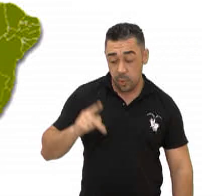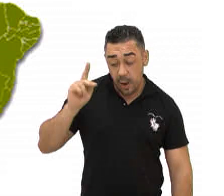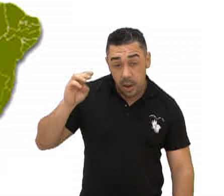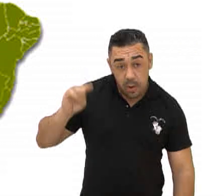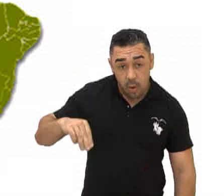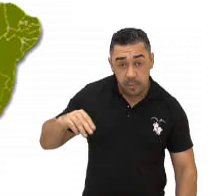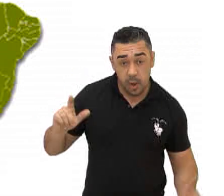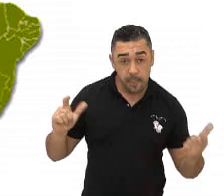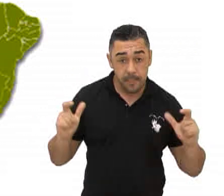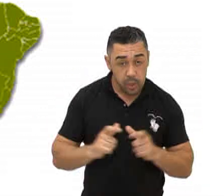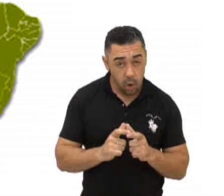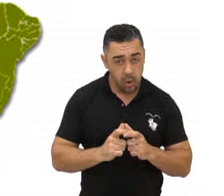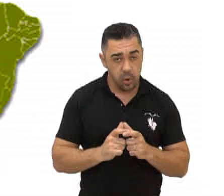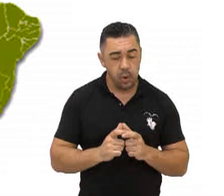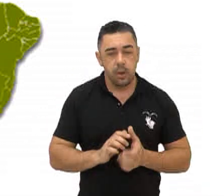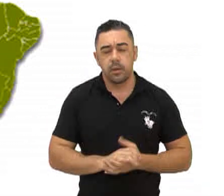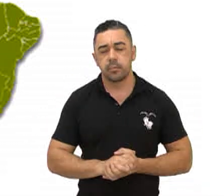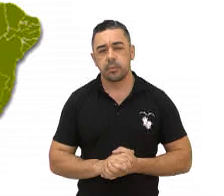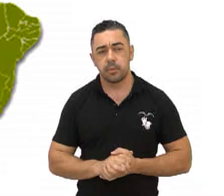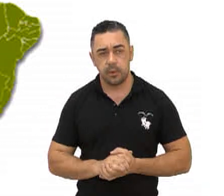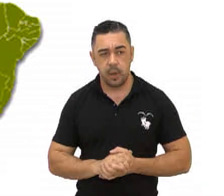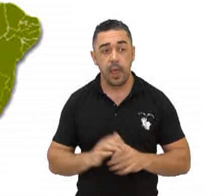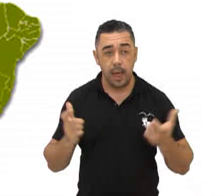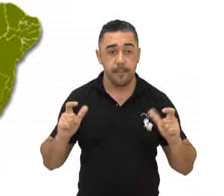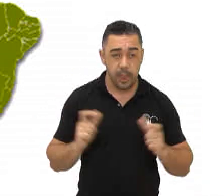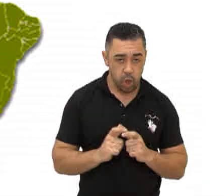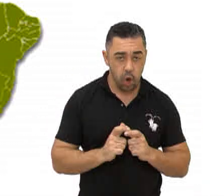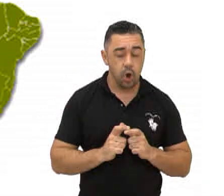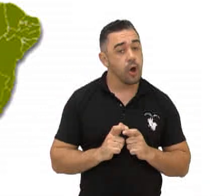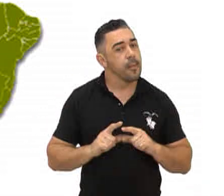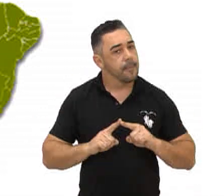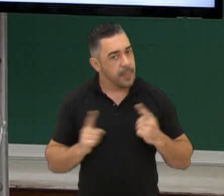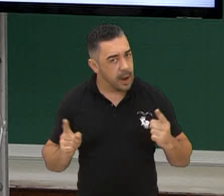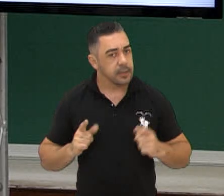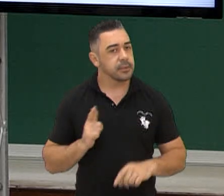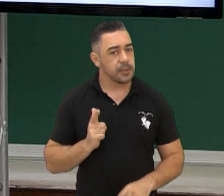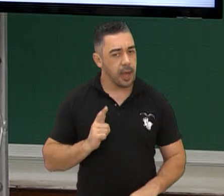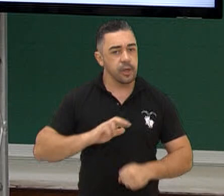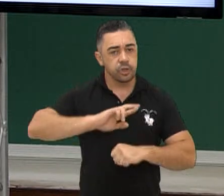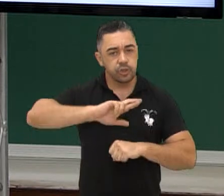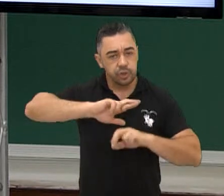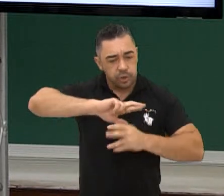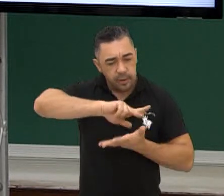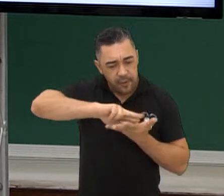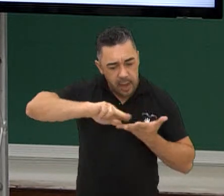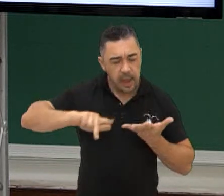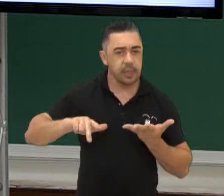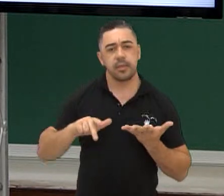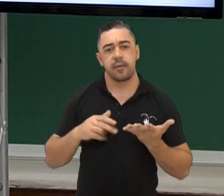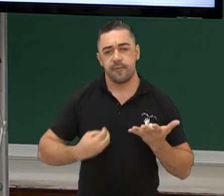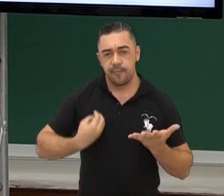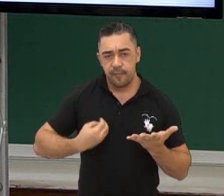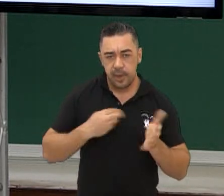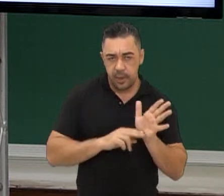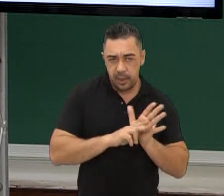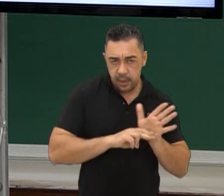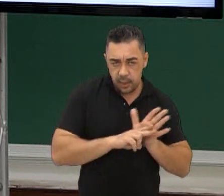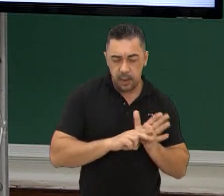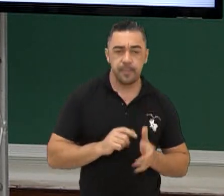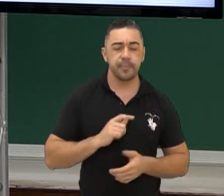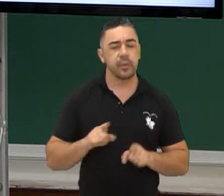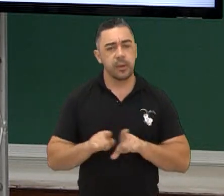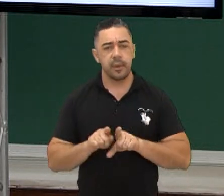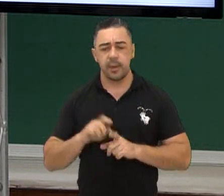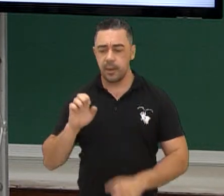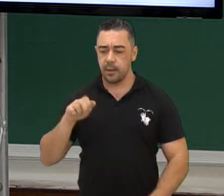o menor bioma brasileiro. Apesar dele ser menor, ele tem uma alta biodiversidade e tem uma baixa taxa de